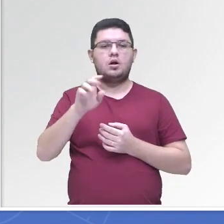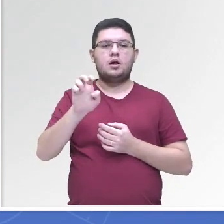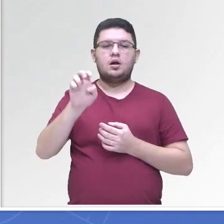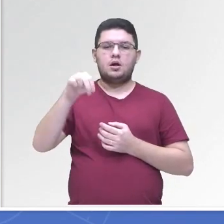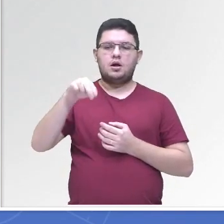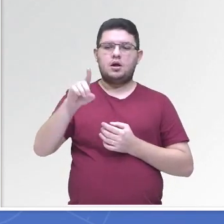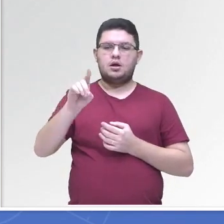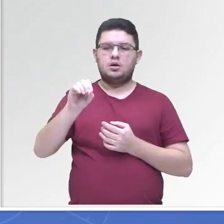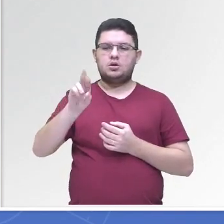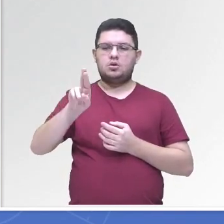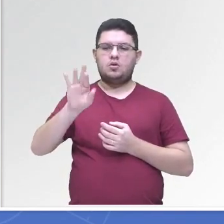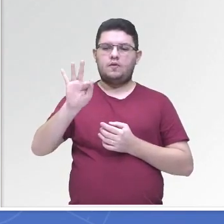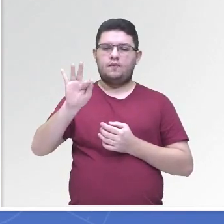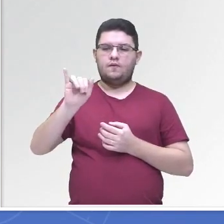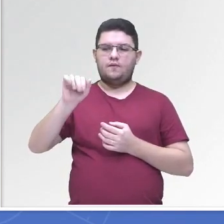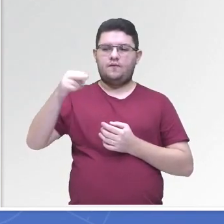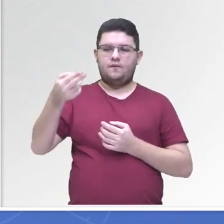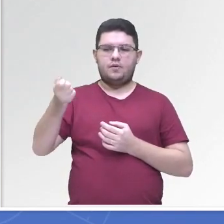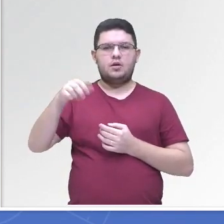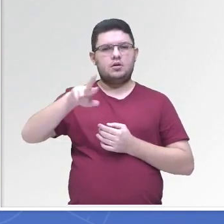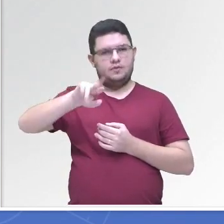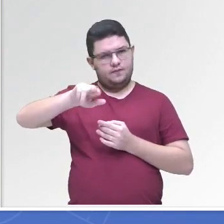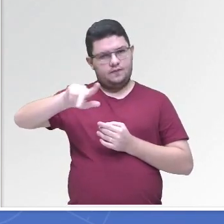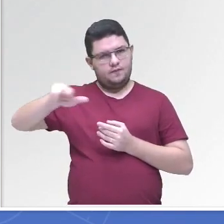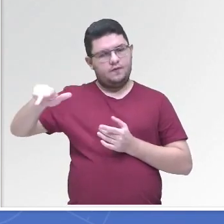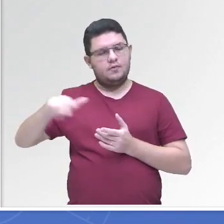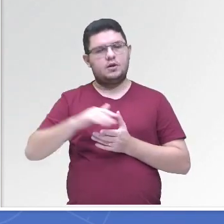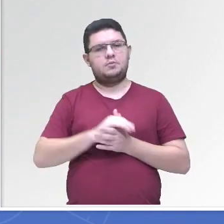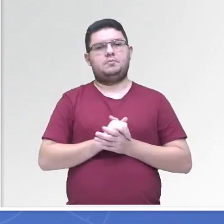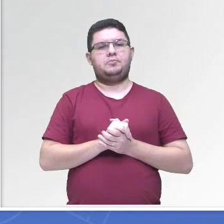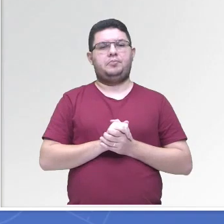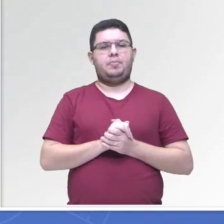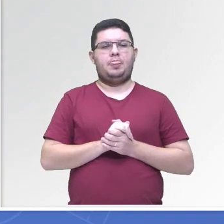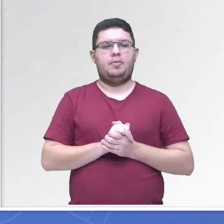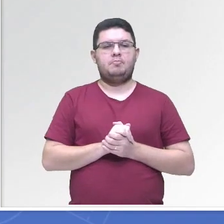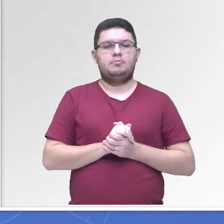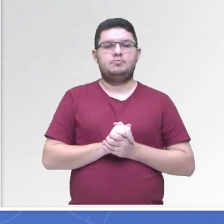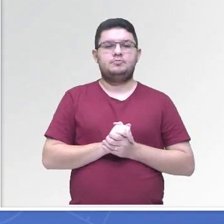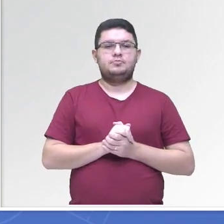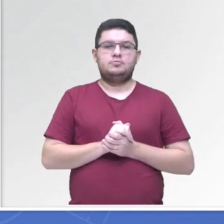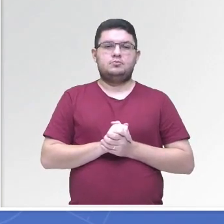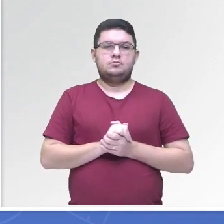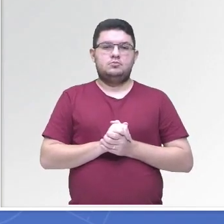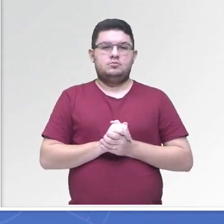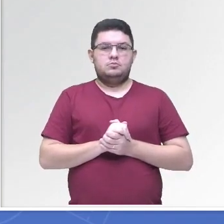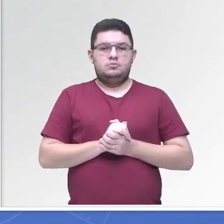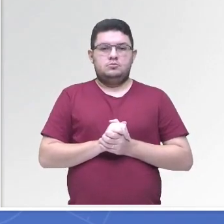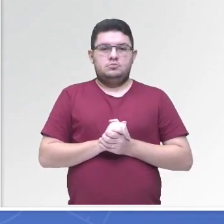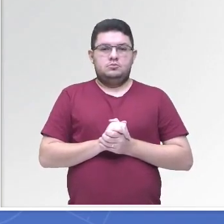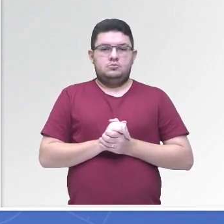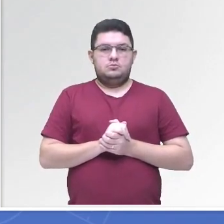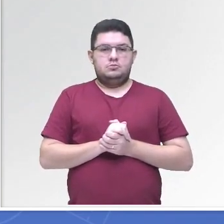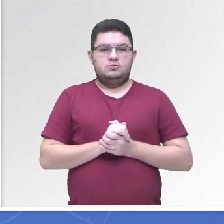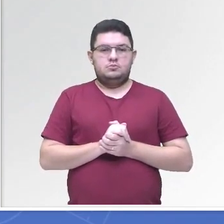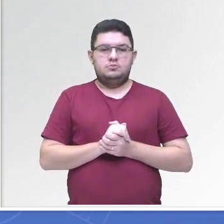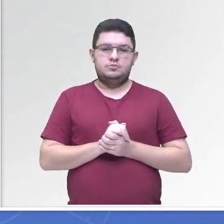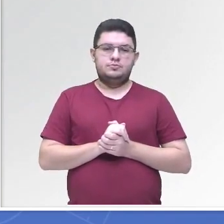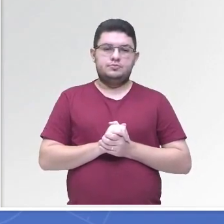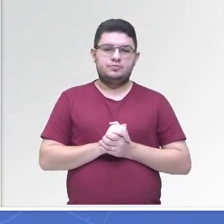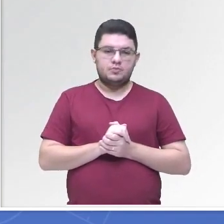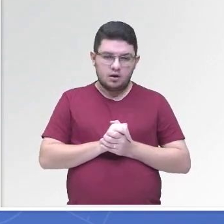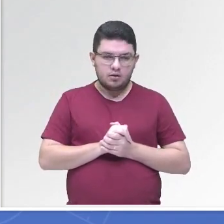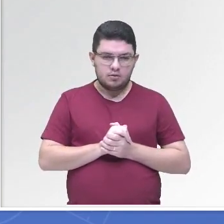endorfina, tá, gente? Ocitocina, serotonina, tá? Noradrenalina e dopamina e